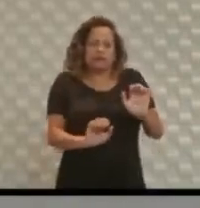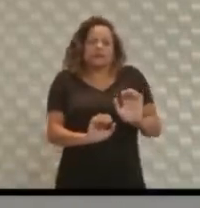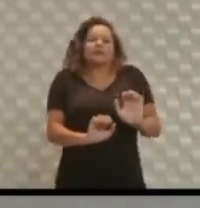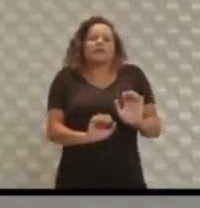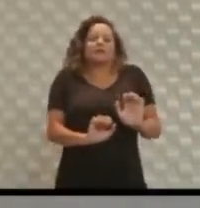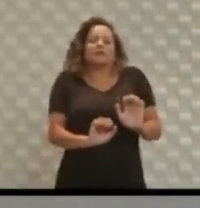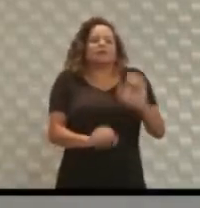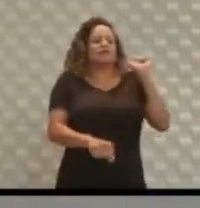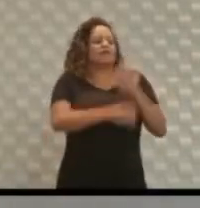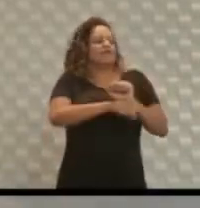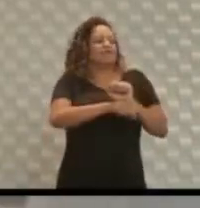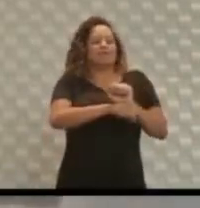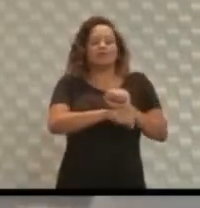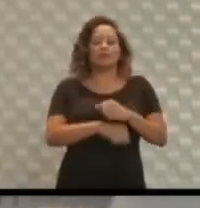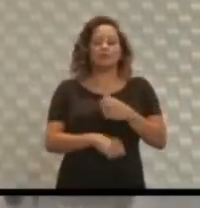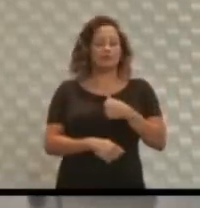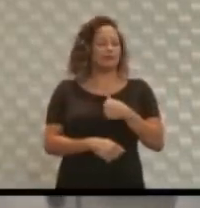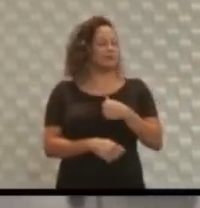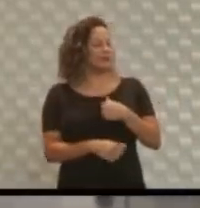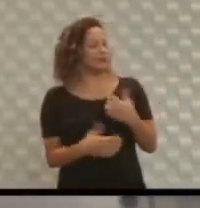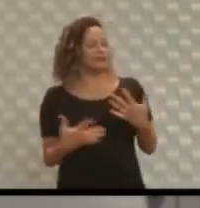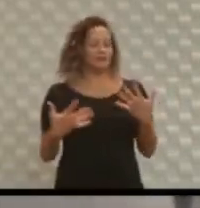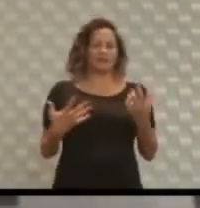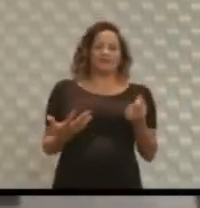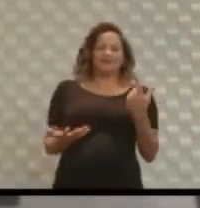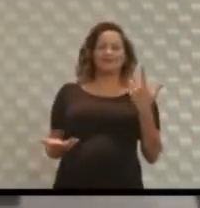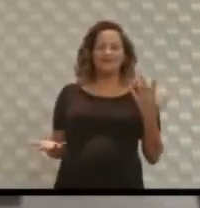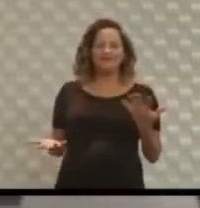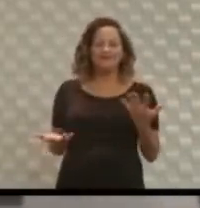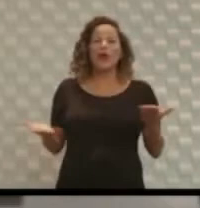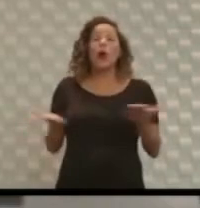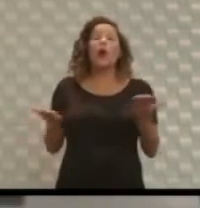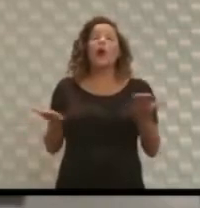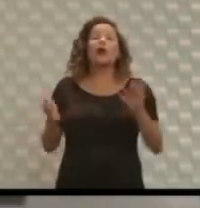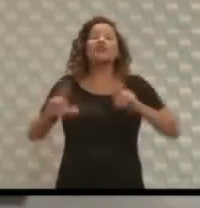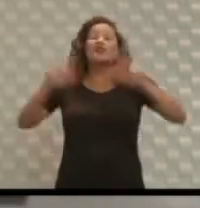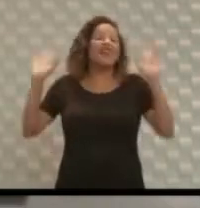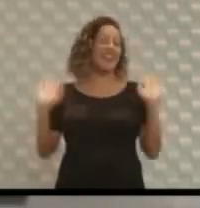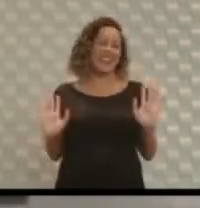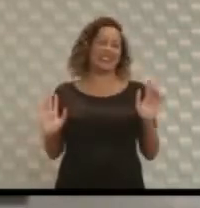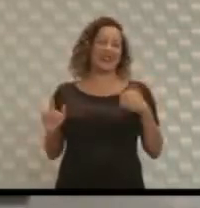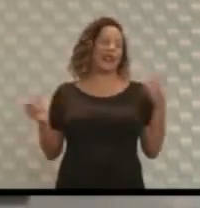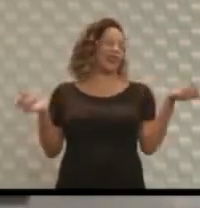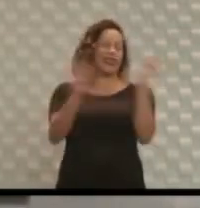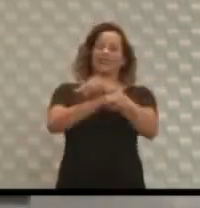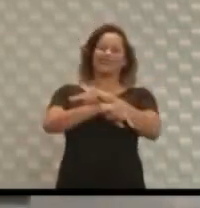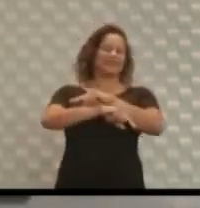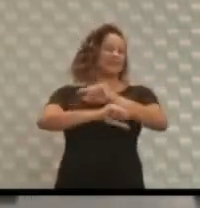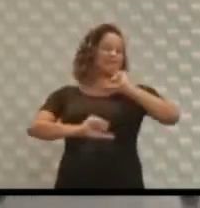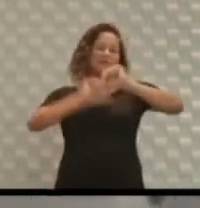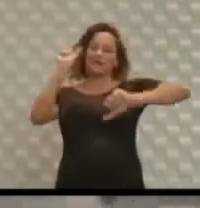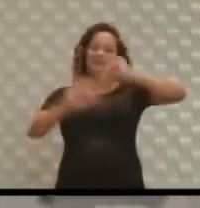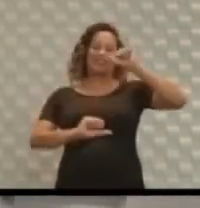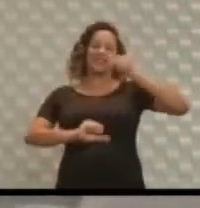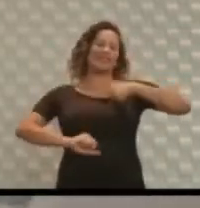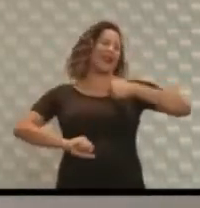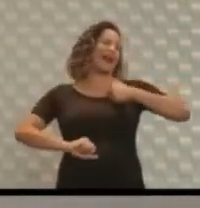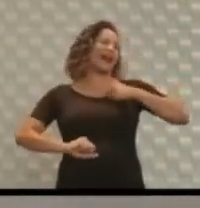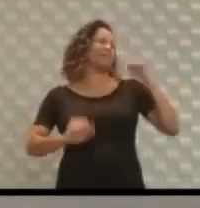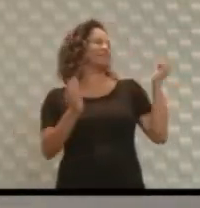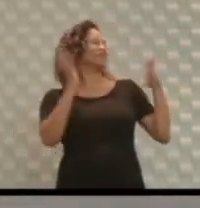Hoje, né, ele fala que eu estou numa fase que ele que tem que puxar o breque de mão. Eu